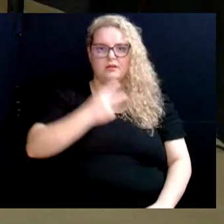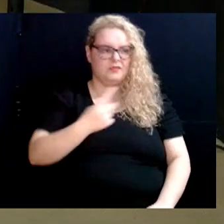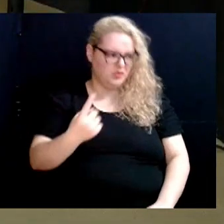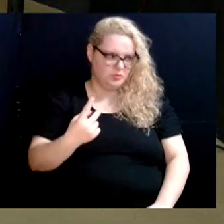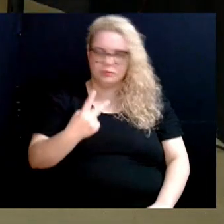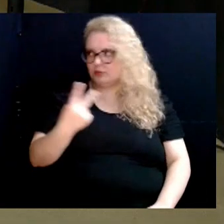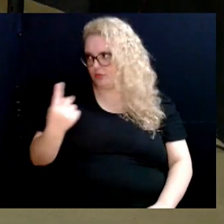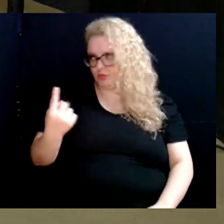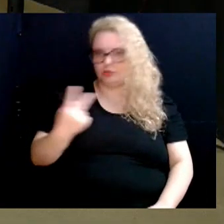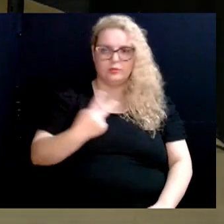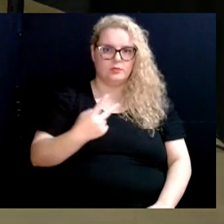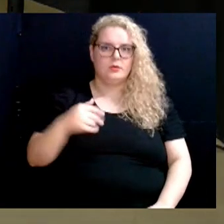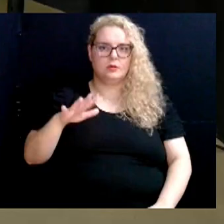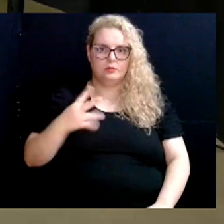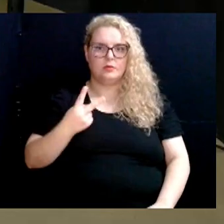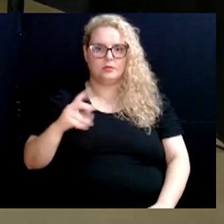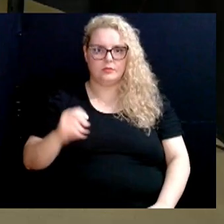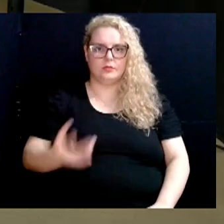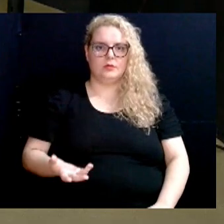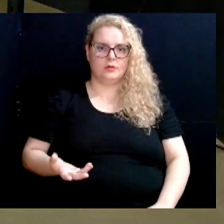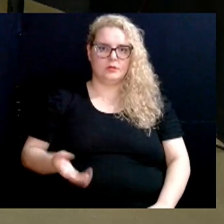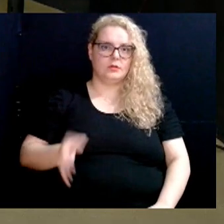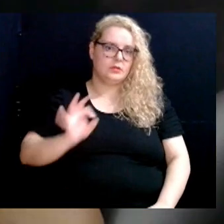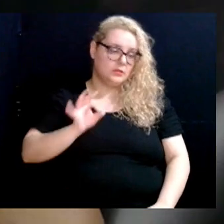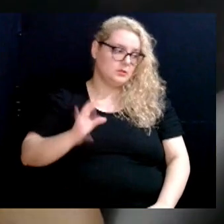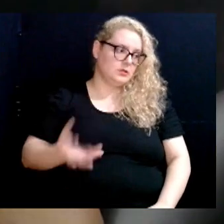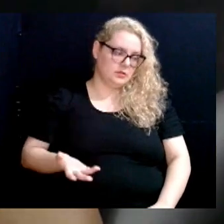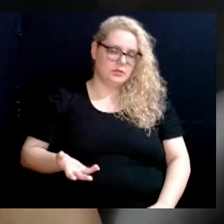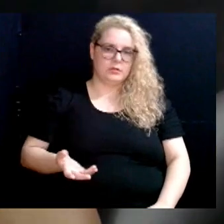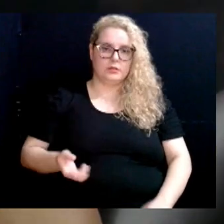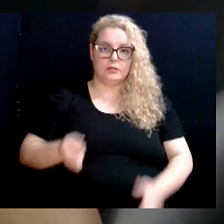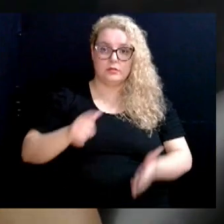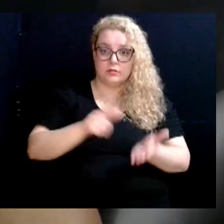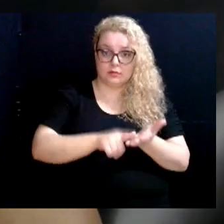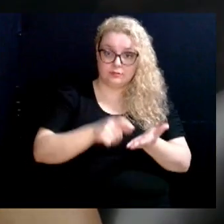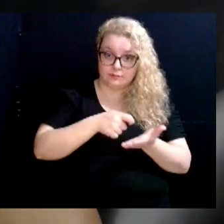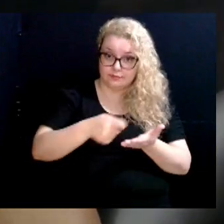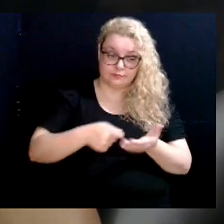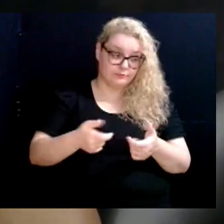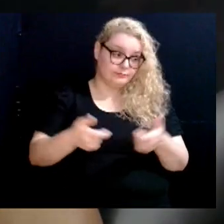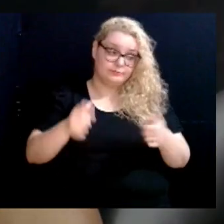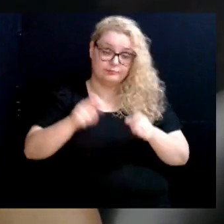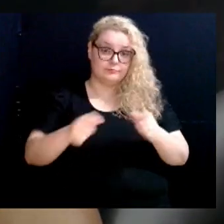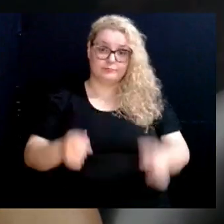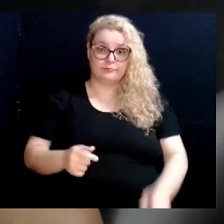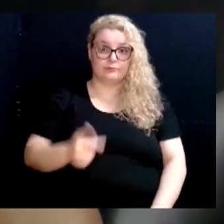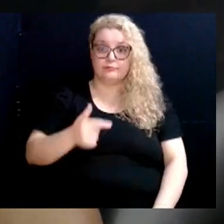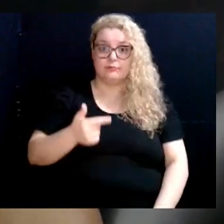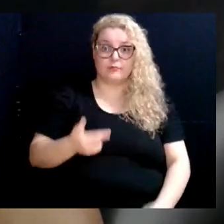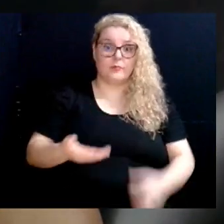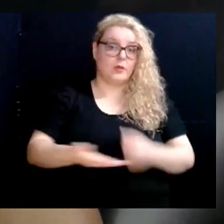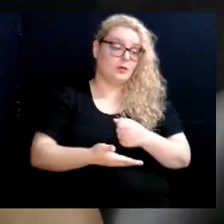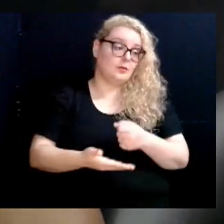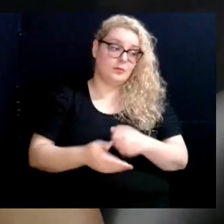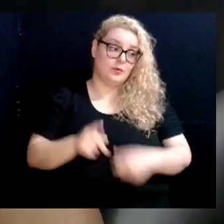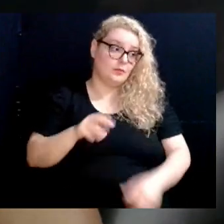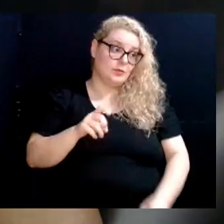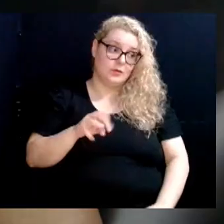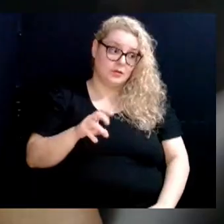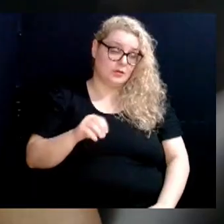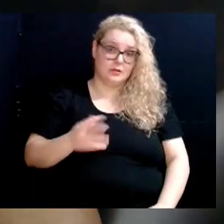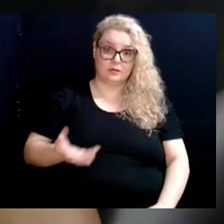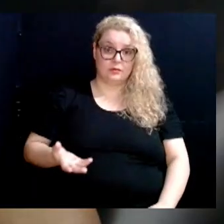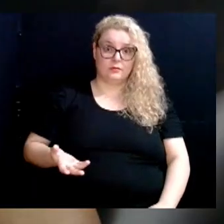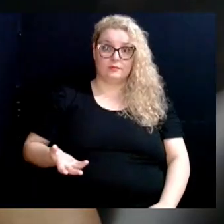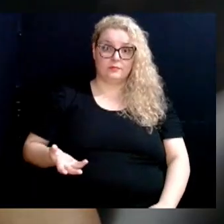21, né? mais de 20. O que acontece, por exemplo, que com certeza, se a gente for colocar no papel, a maioria das pessoas não come o mínimo que precisa de proteína. Sim. Vai jogar isso também